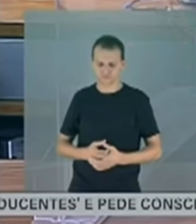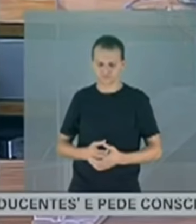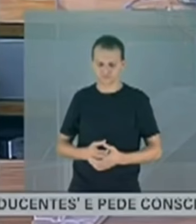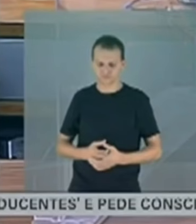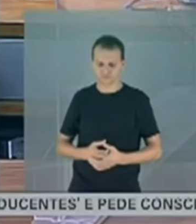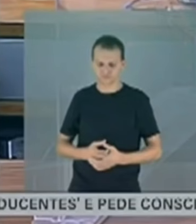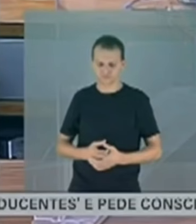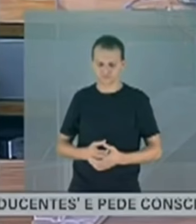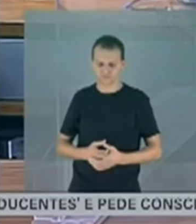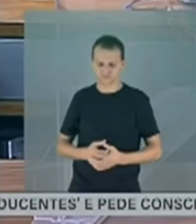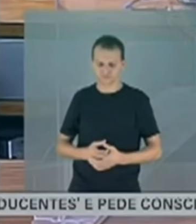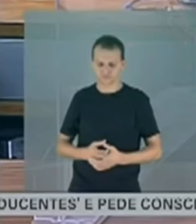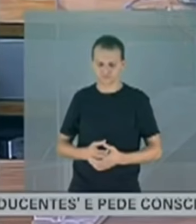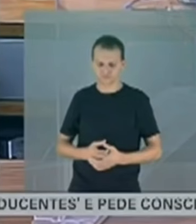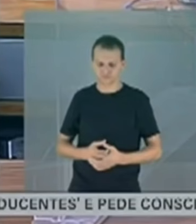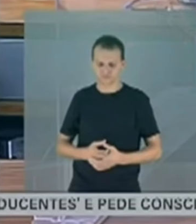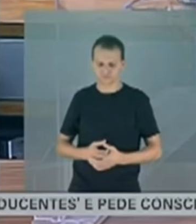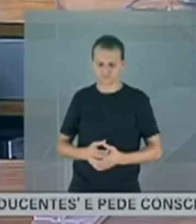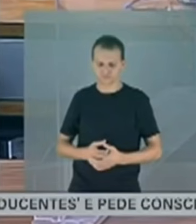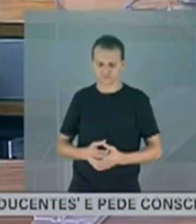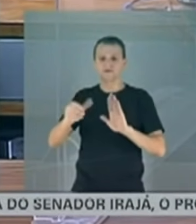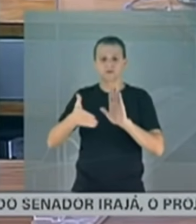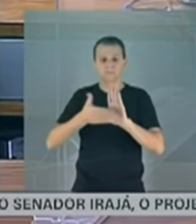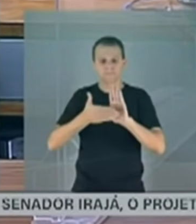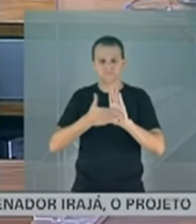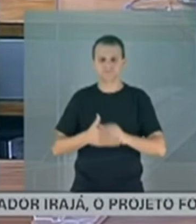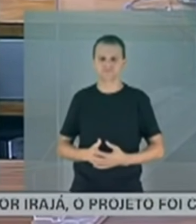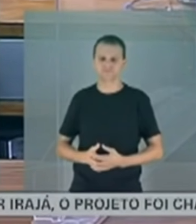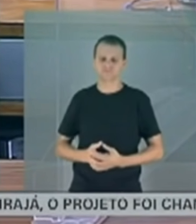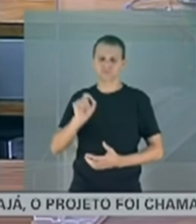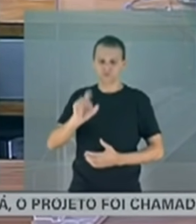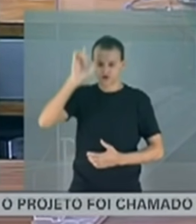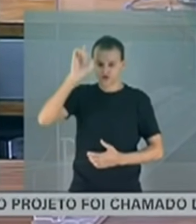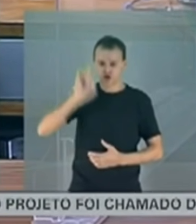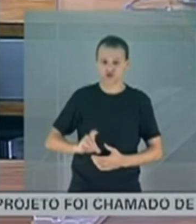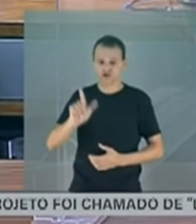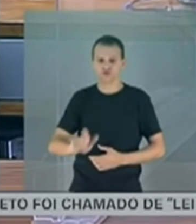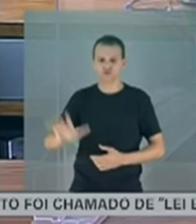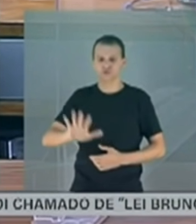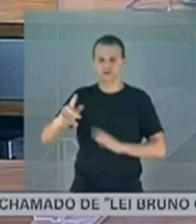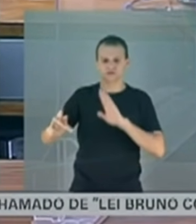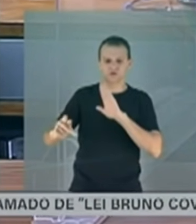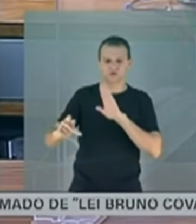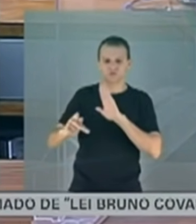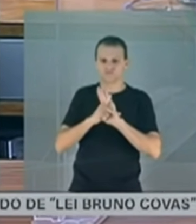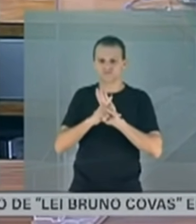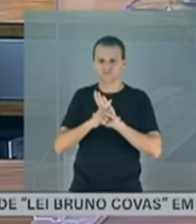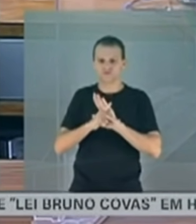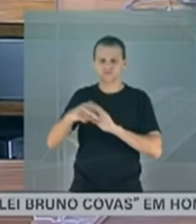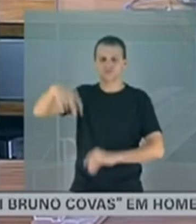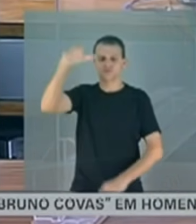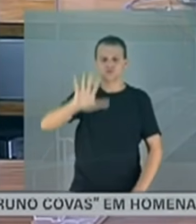no tão sagrado Consórcio do Nordeste. Diretor-geral do Consórcio Nordeste, doutor